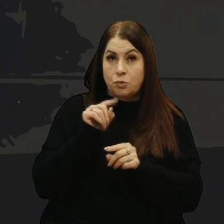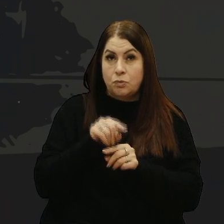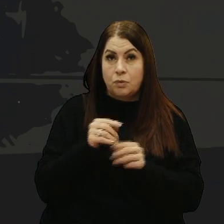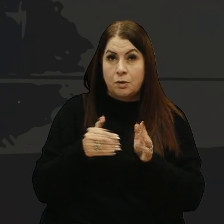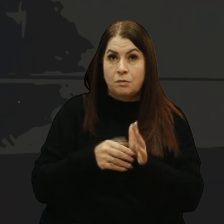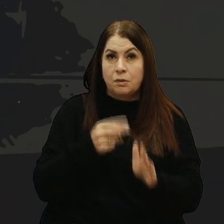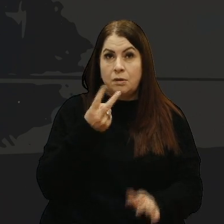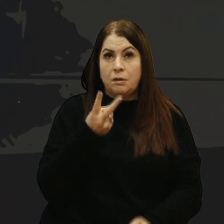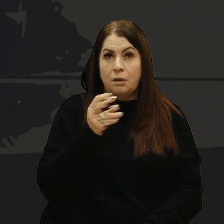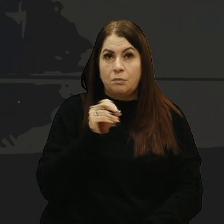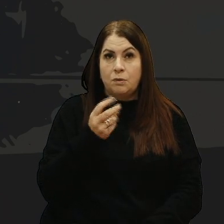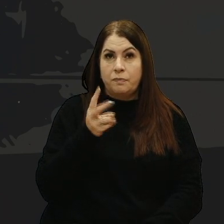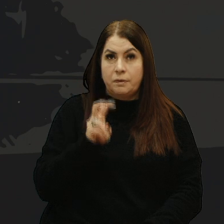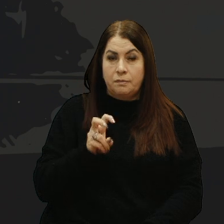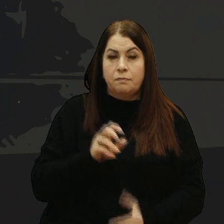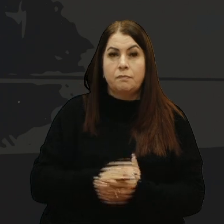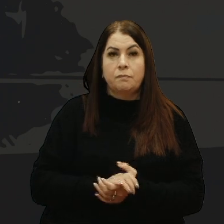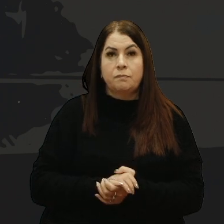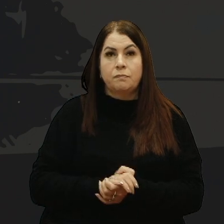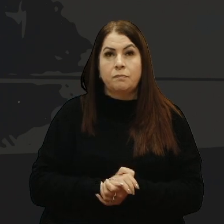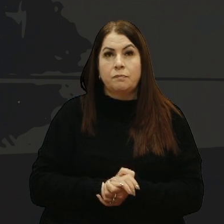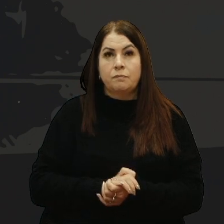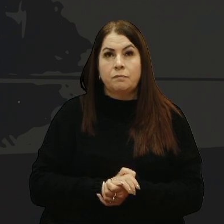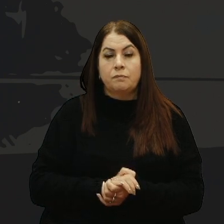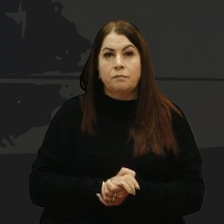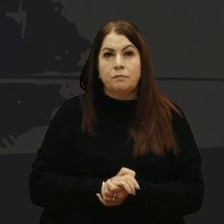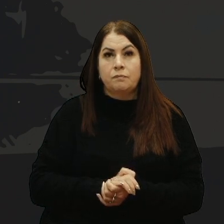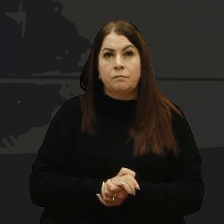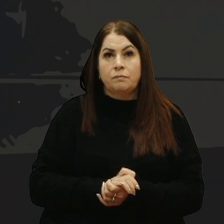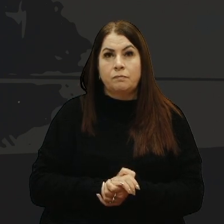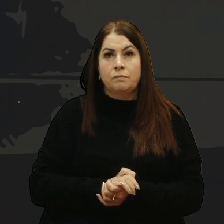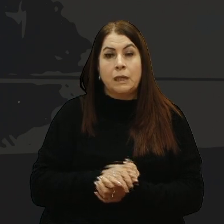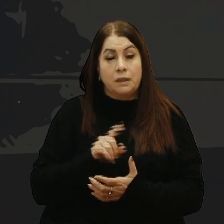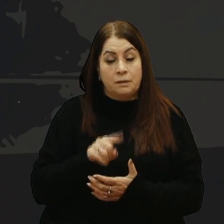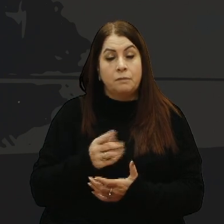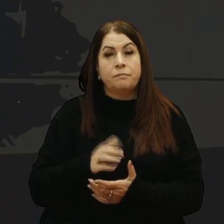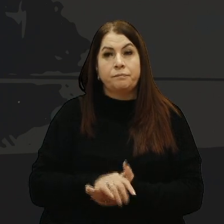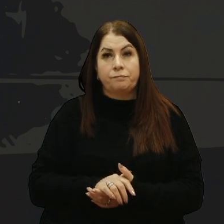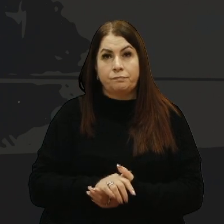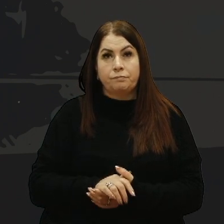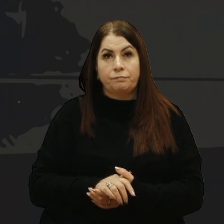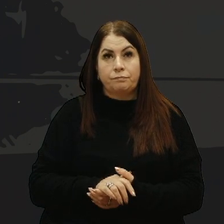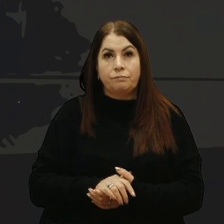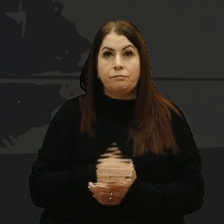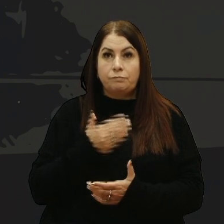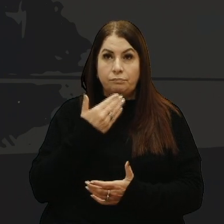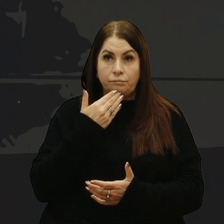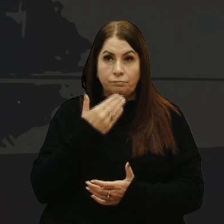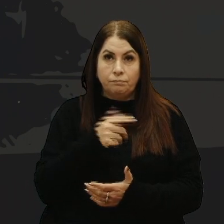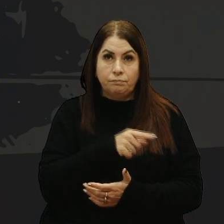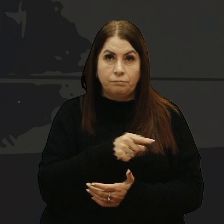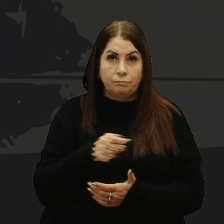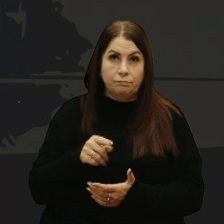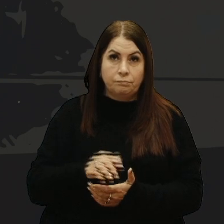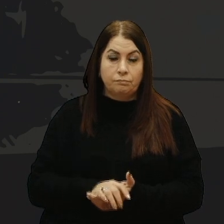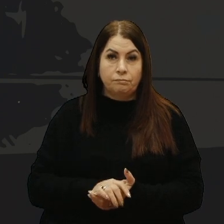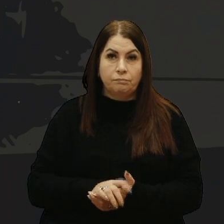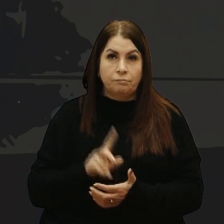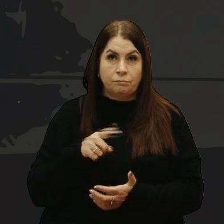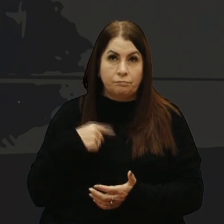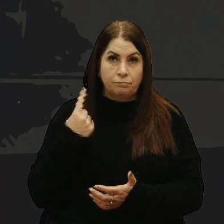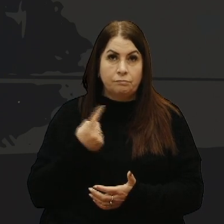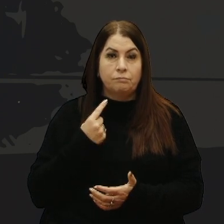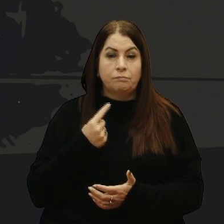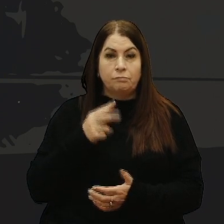até 2025. Então, esse é o pedido para o